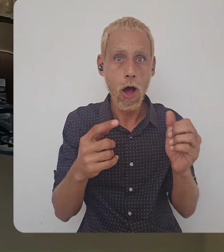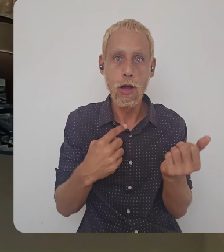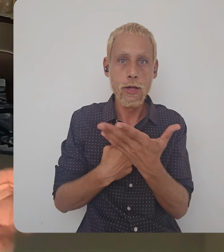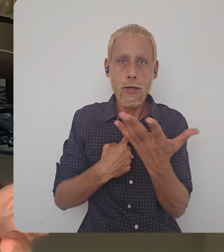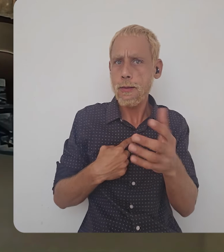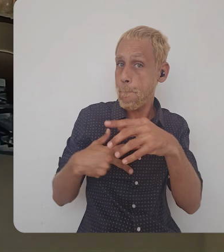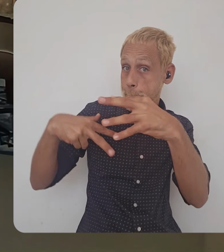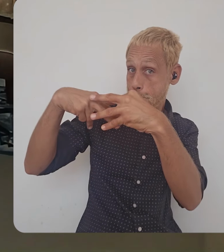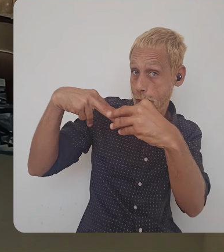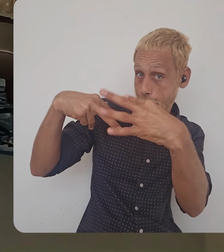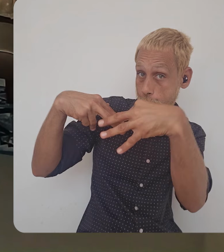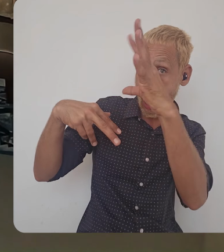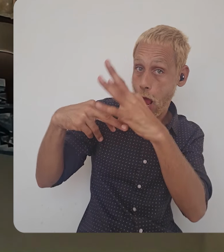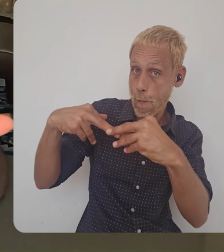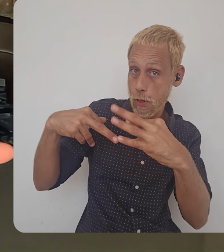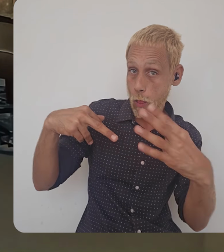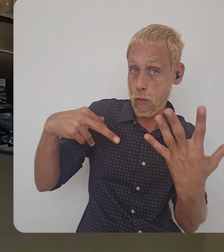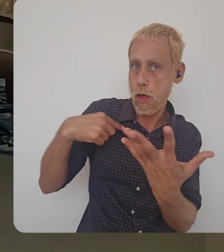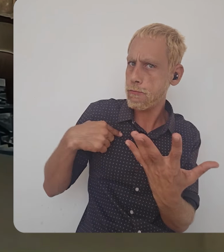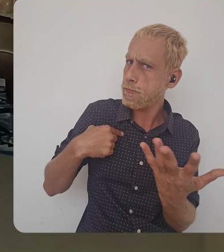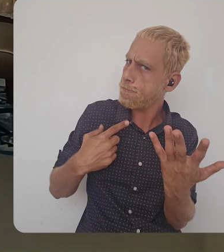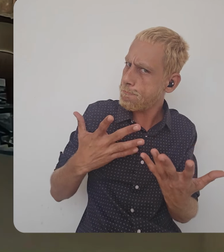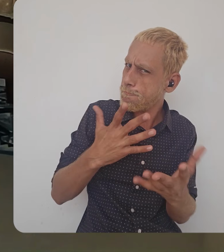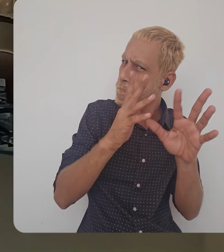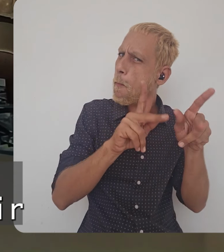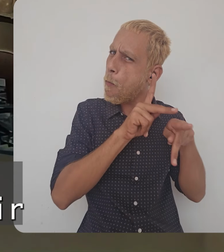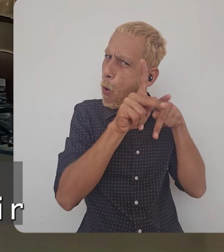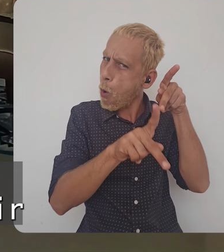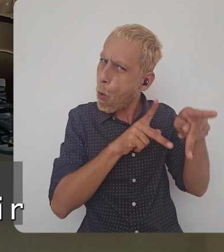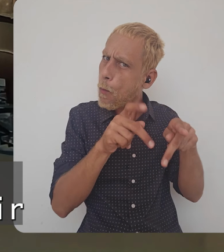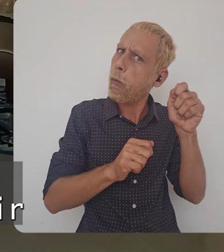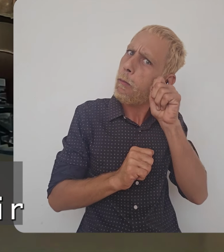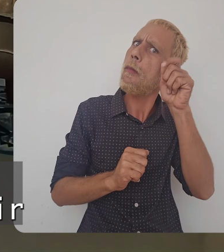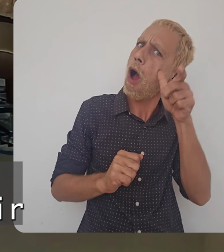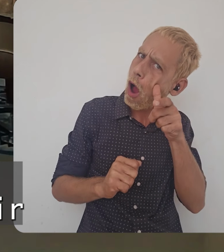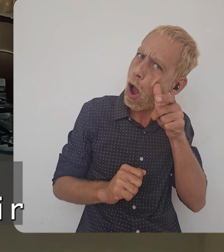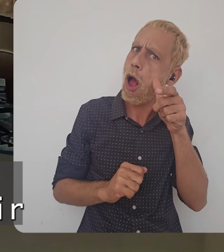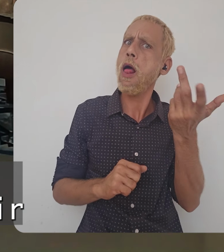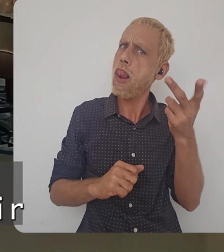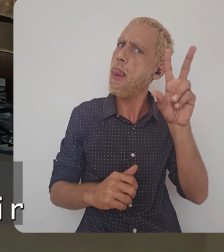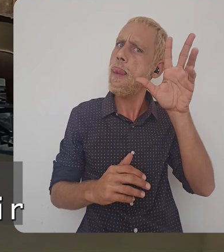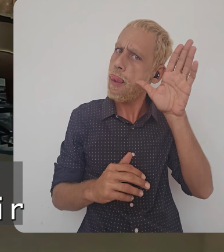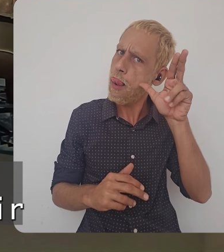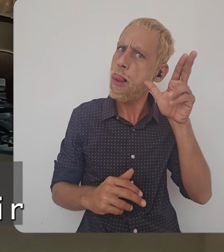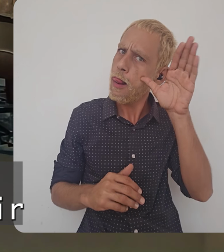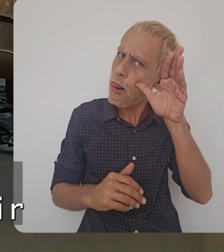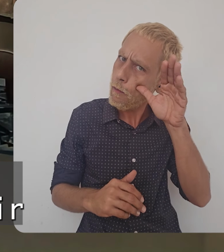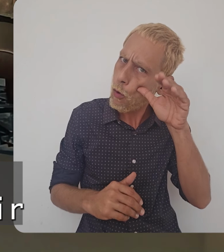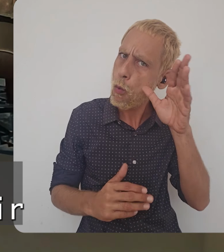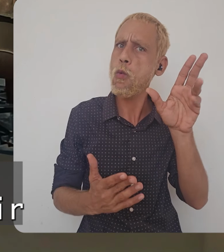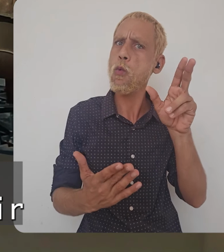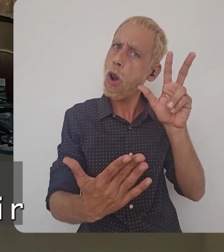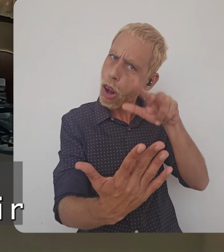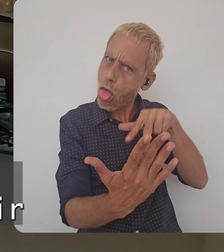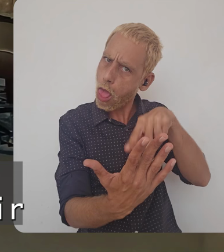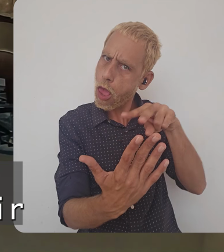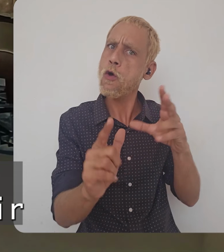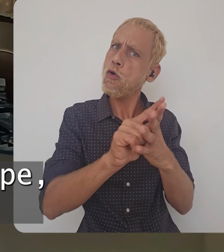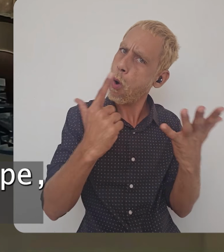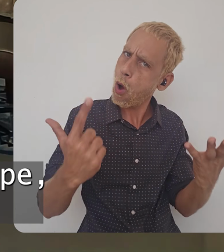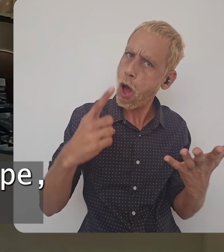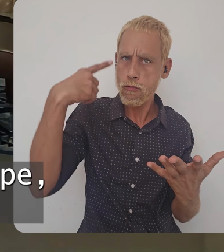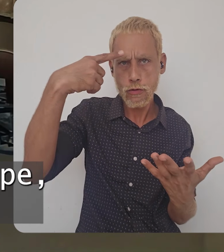coisas mal assombradas. E essa perna cabeluda tocou a opinião pública, tocou aos leitores do Diário, e